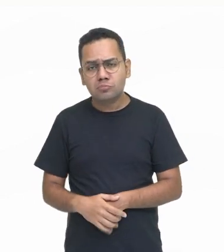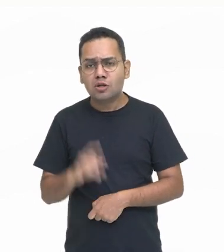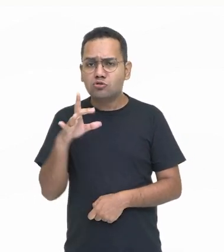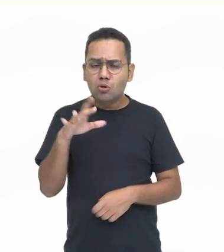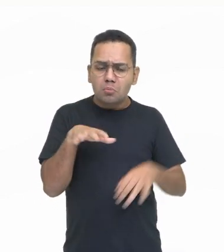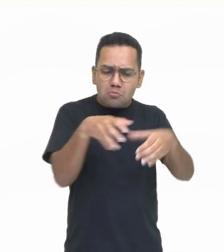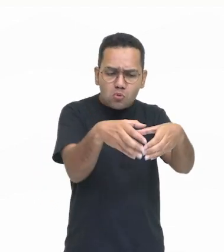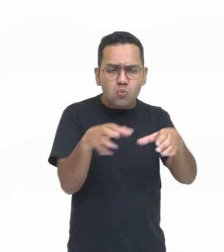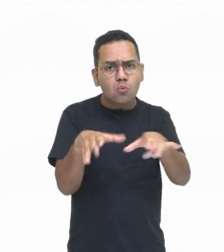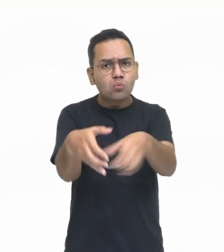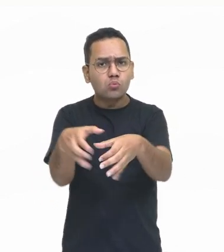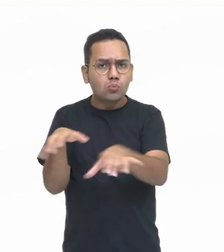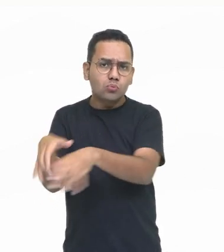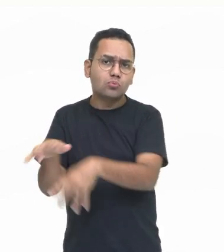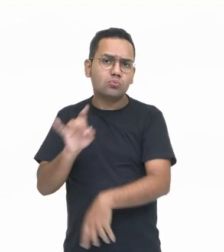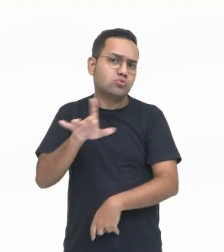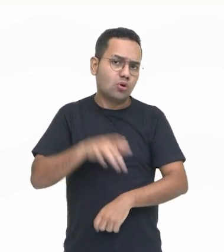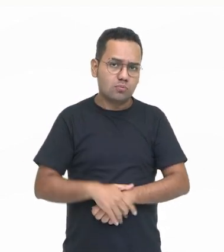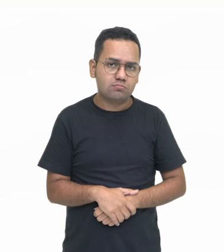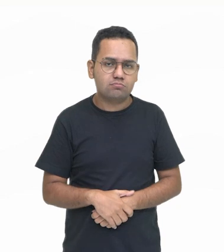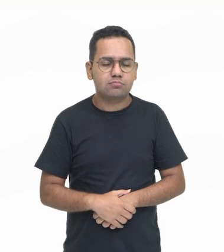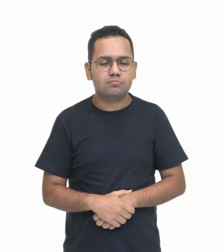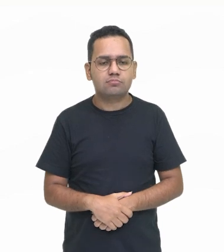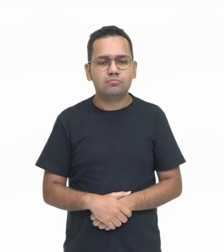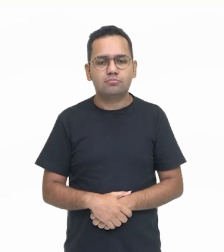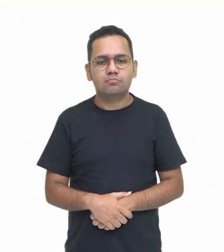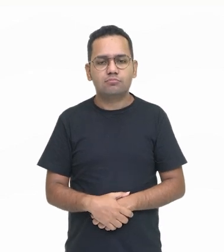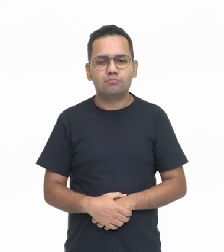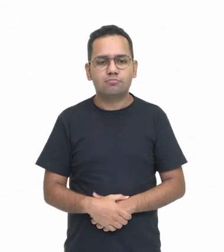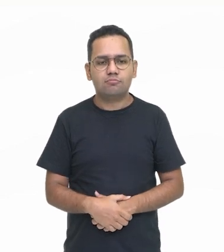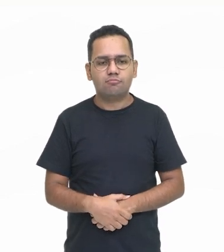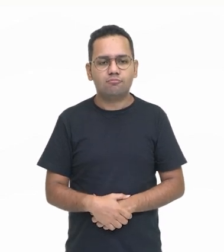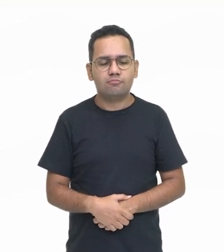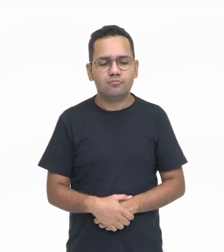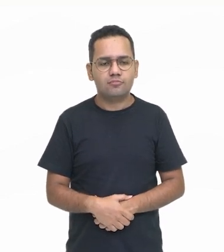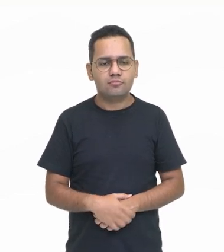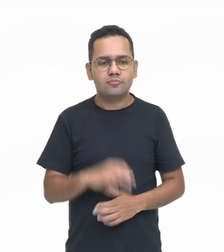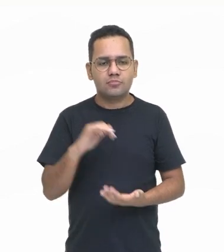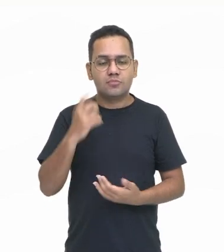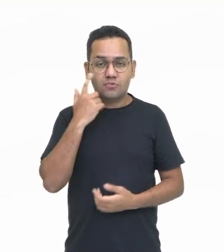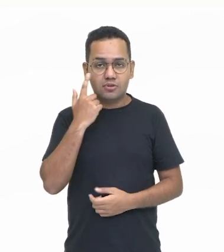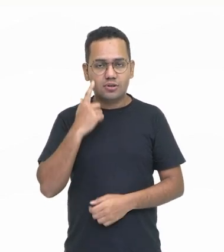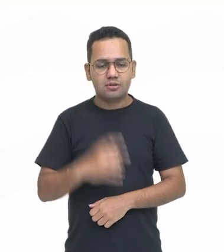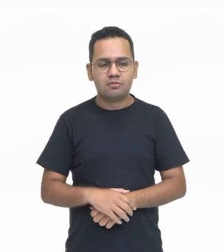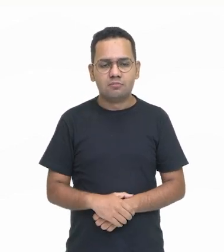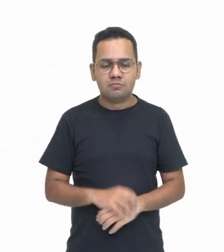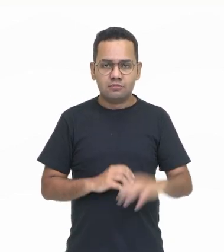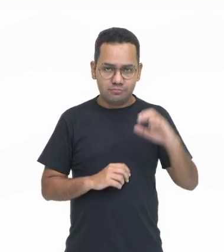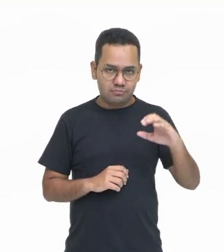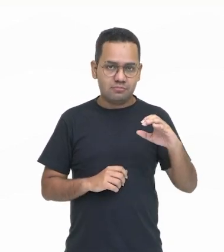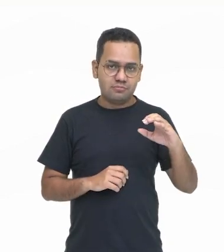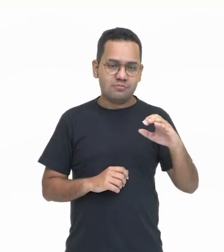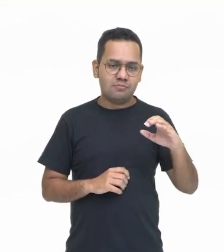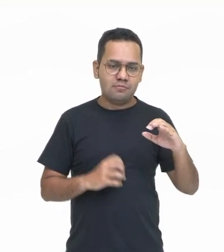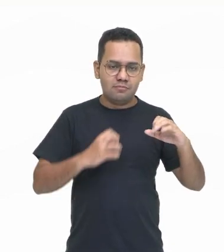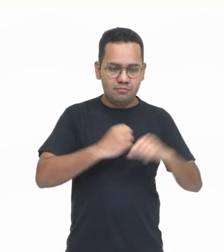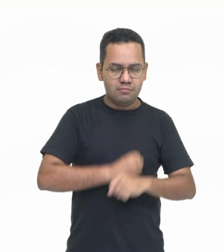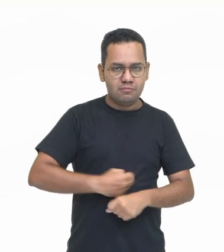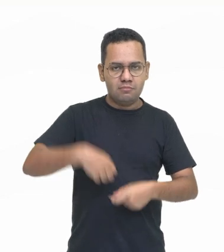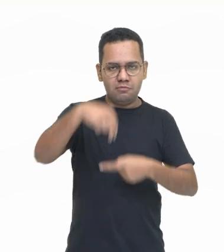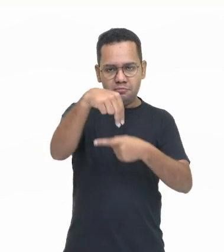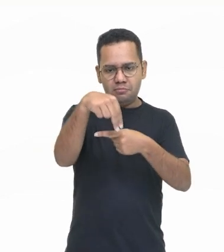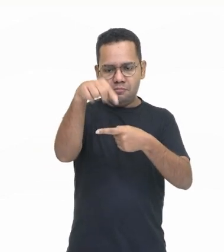Equipes contendo 3 amigos, certo? E aí, pessoal, a fórmula da combinação, que é igual a